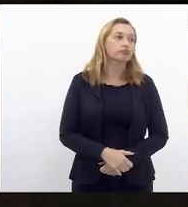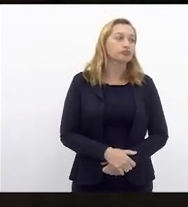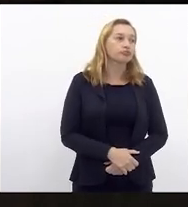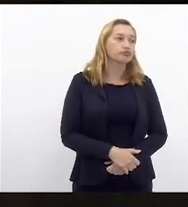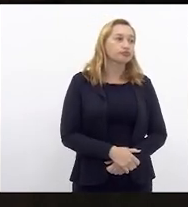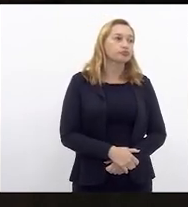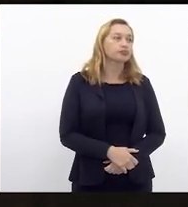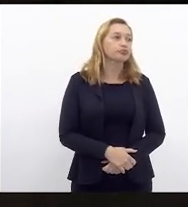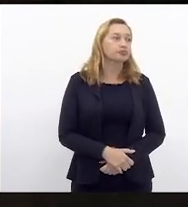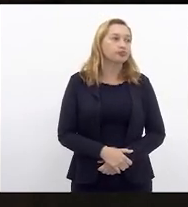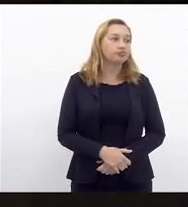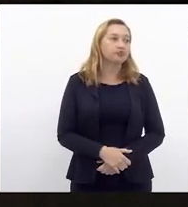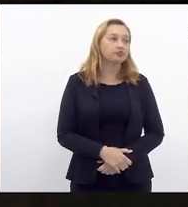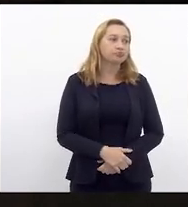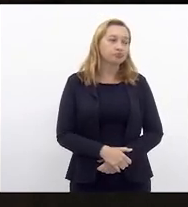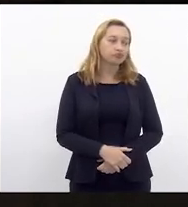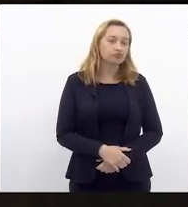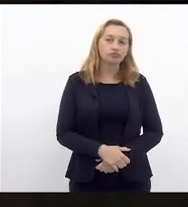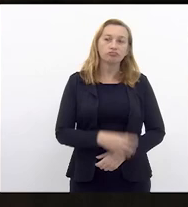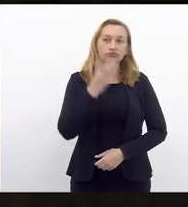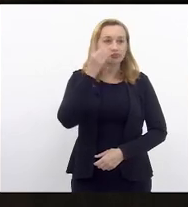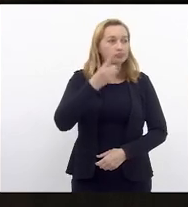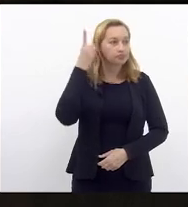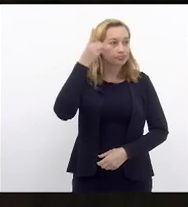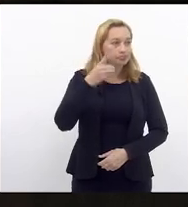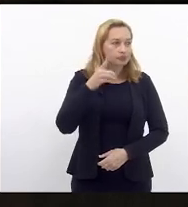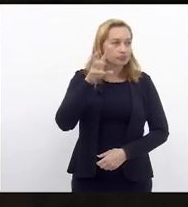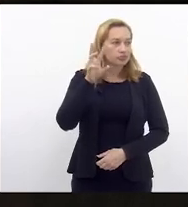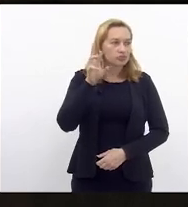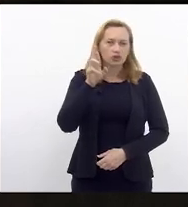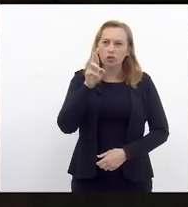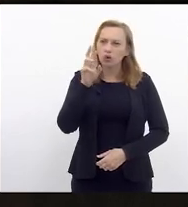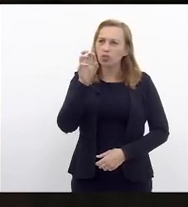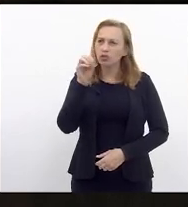Sim, com adendo. Deputado Ronaldo Anchieta.